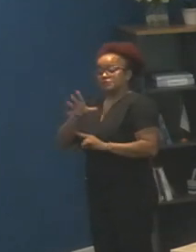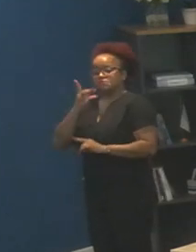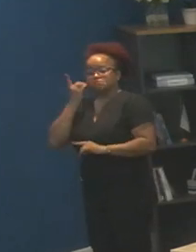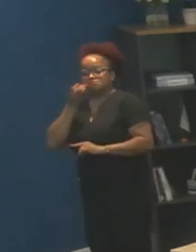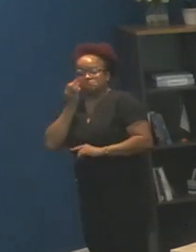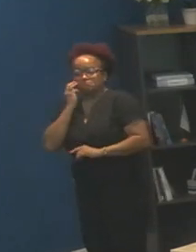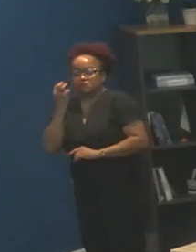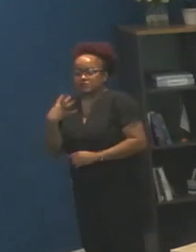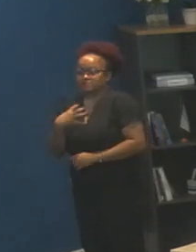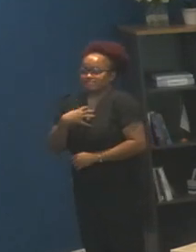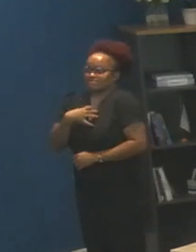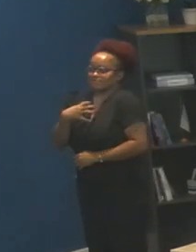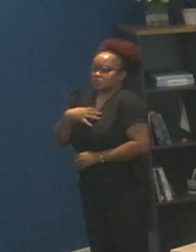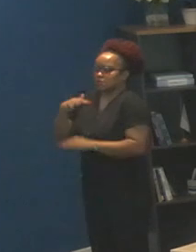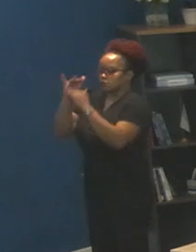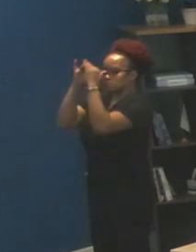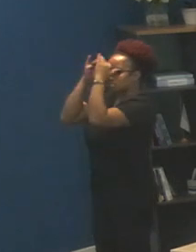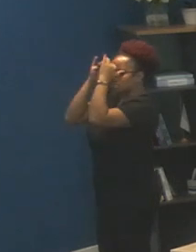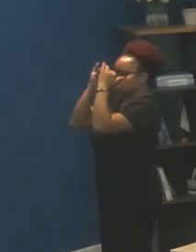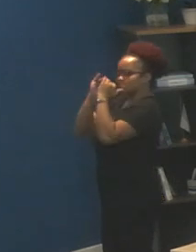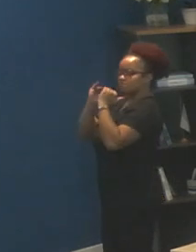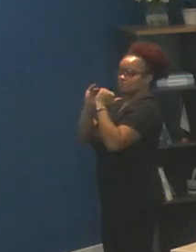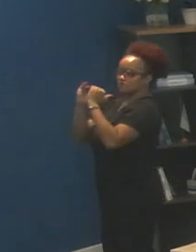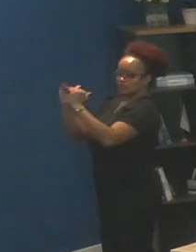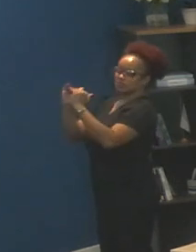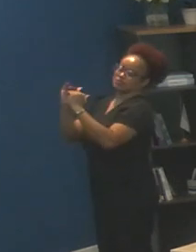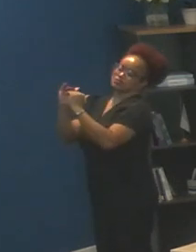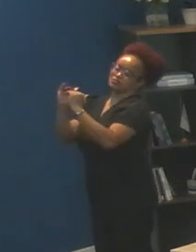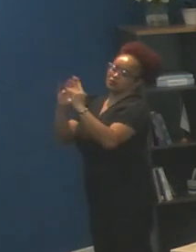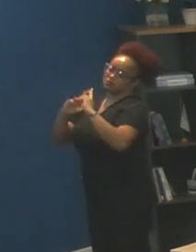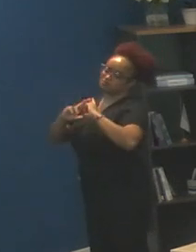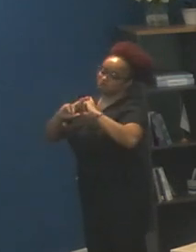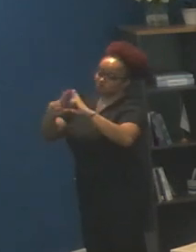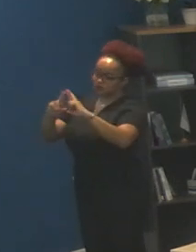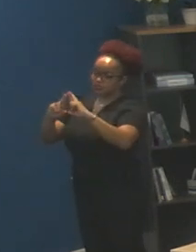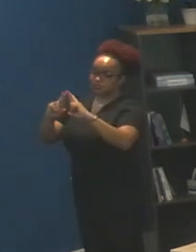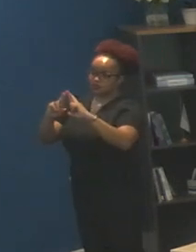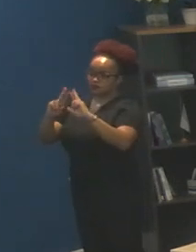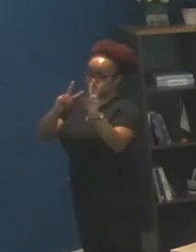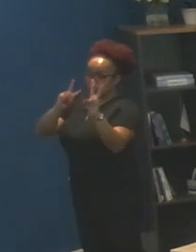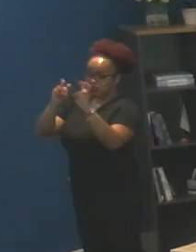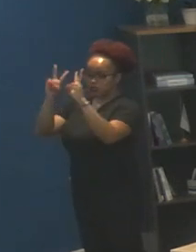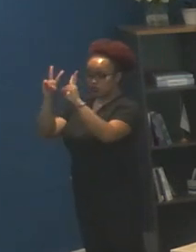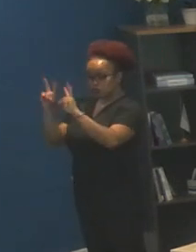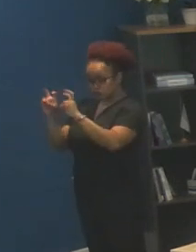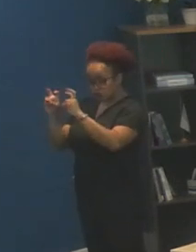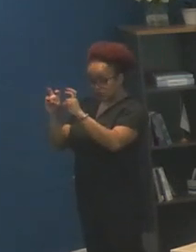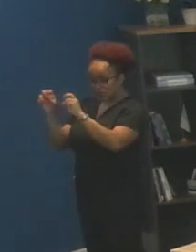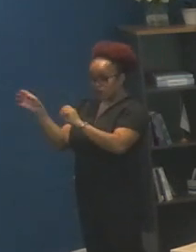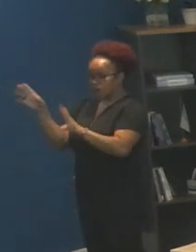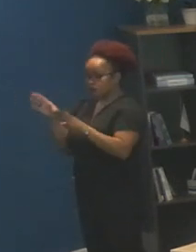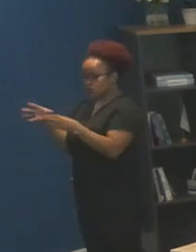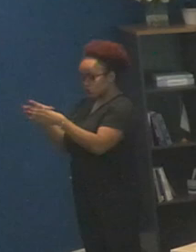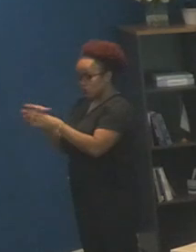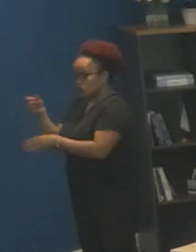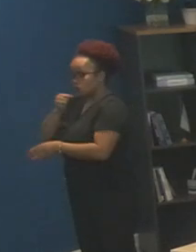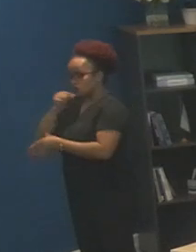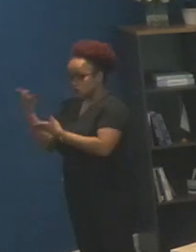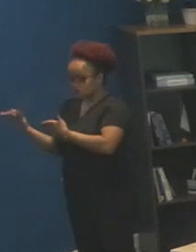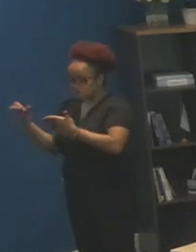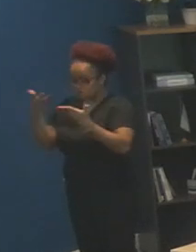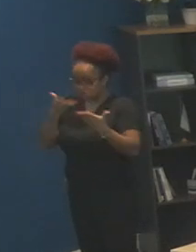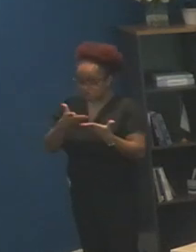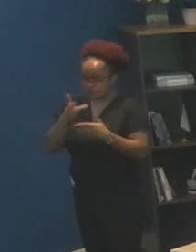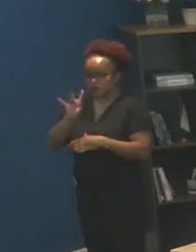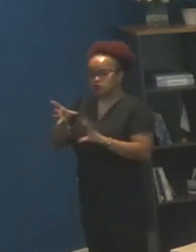com a sensibilidade e o respeito que a questão da terceira idade recebe da sua atuação política, não só